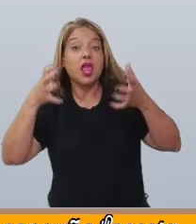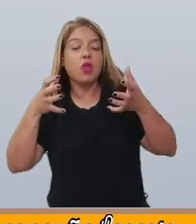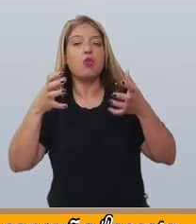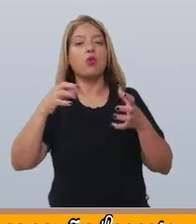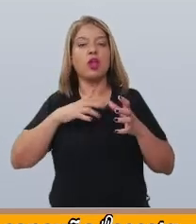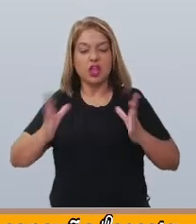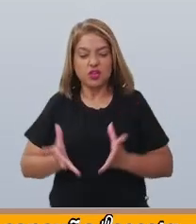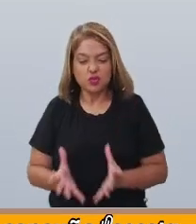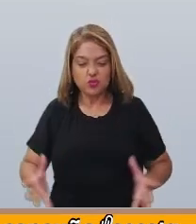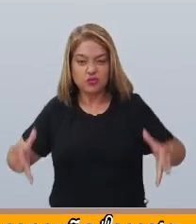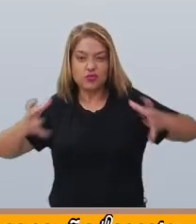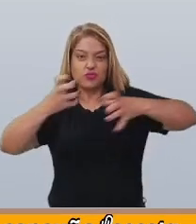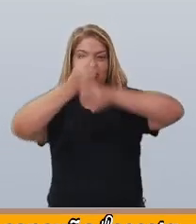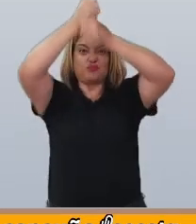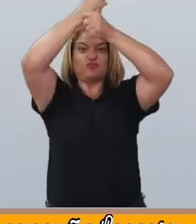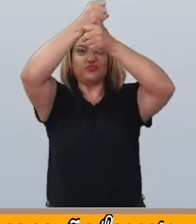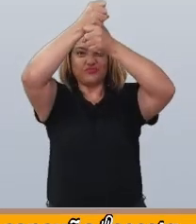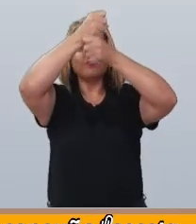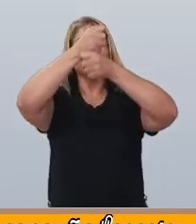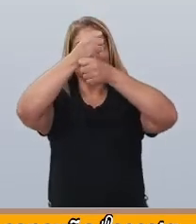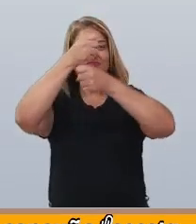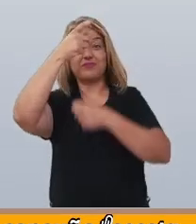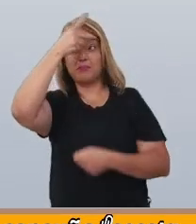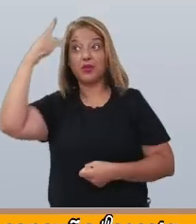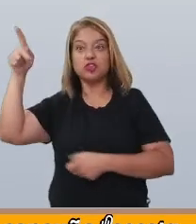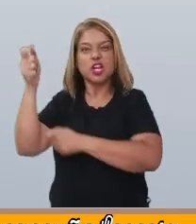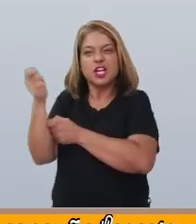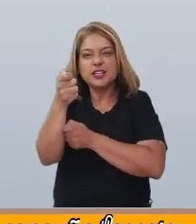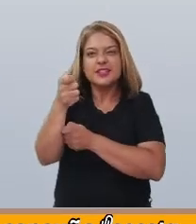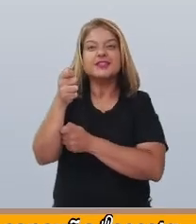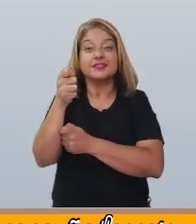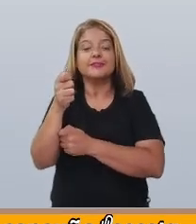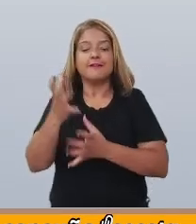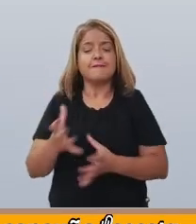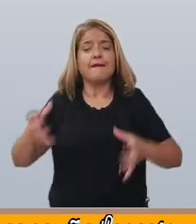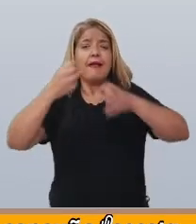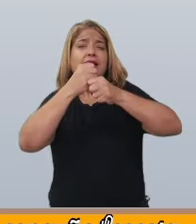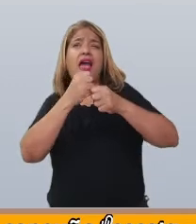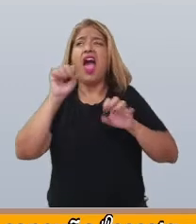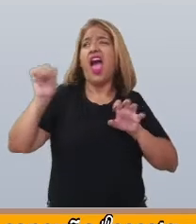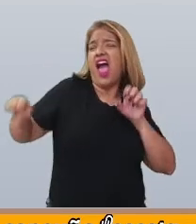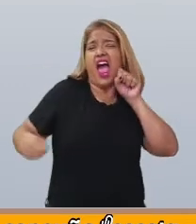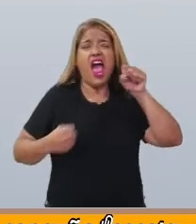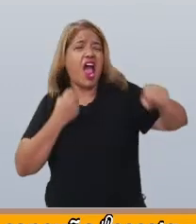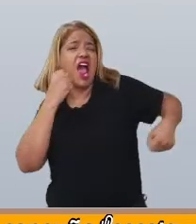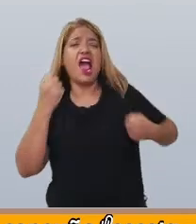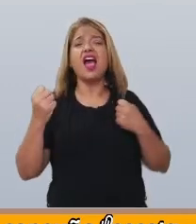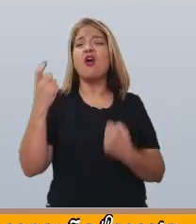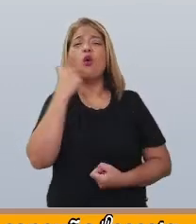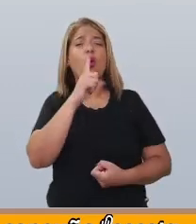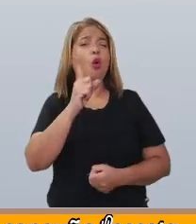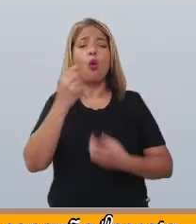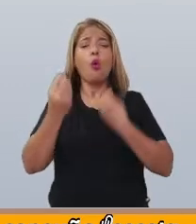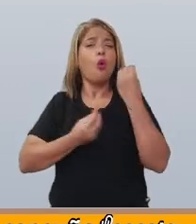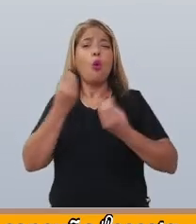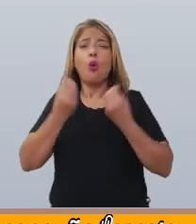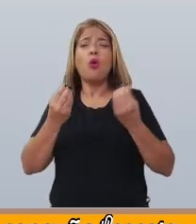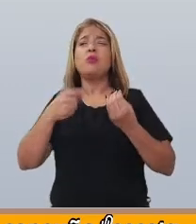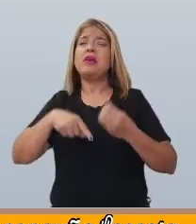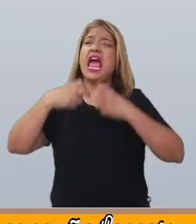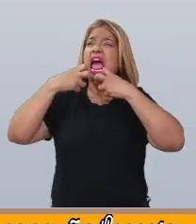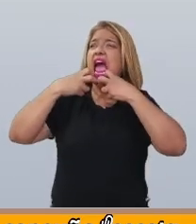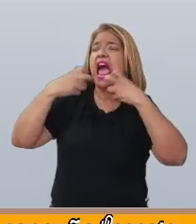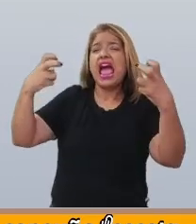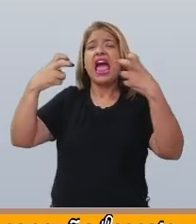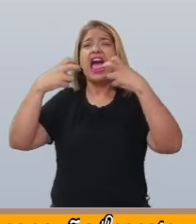na rede de uns caçadores. Não conseguia se soltar e fazia a floresta inteira